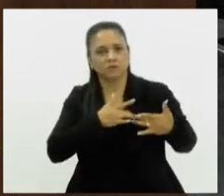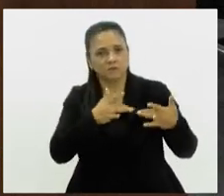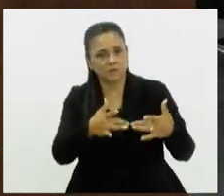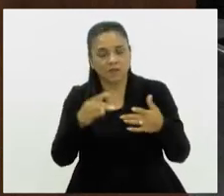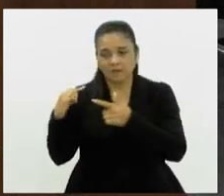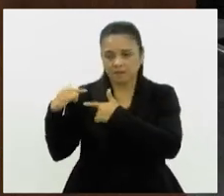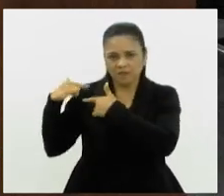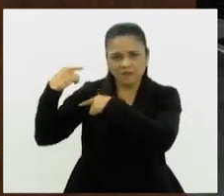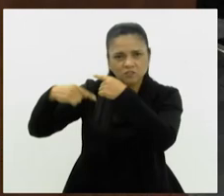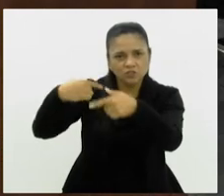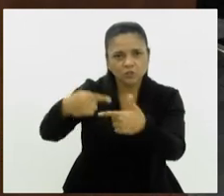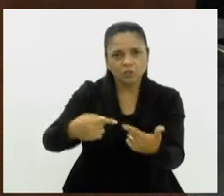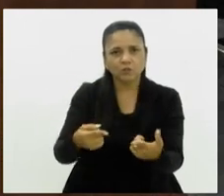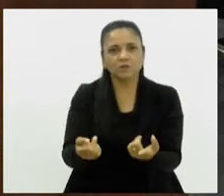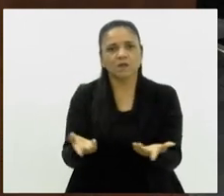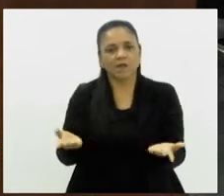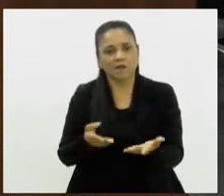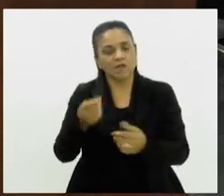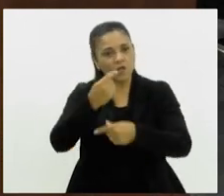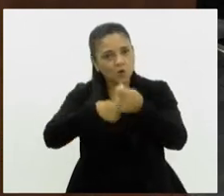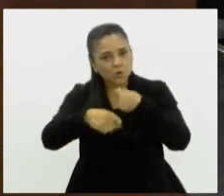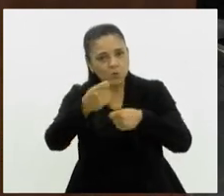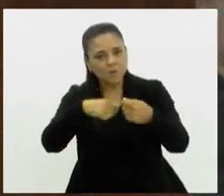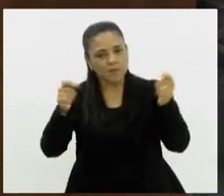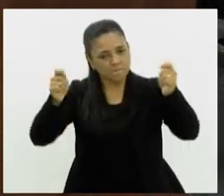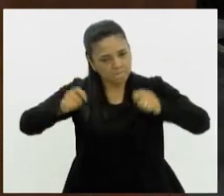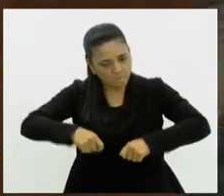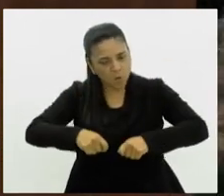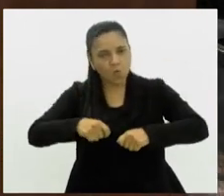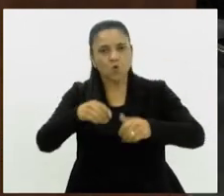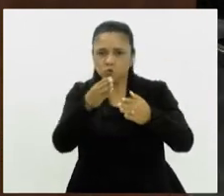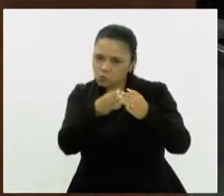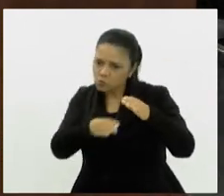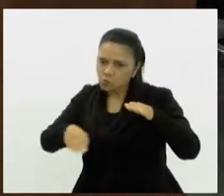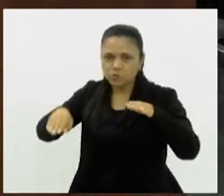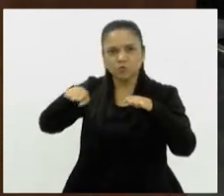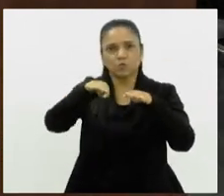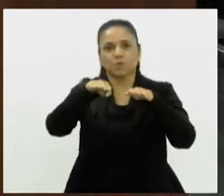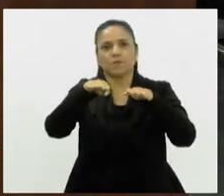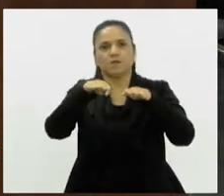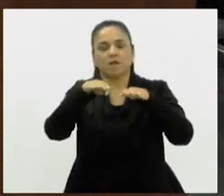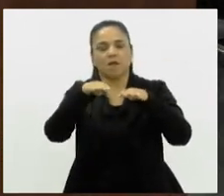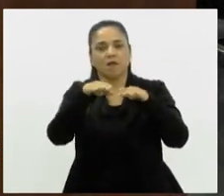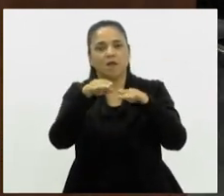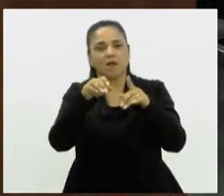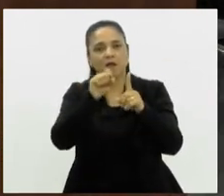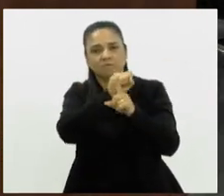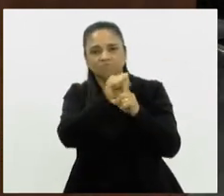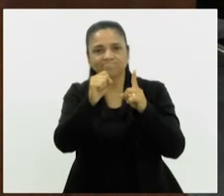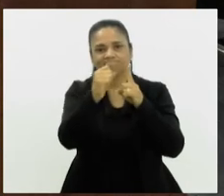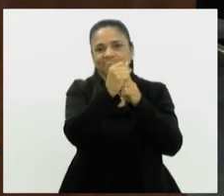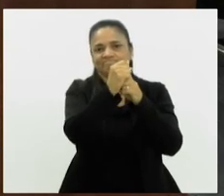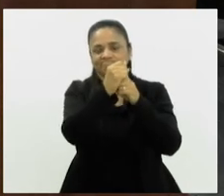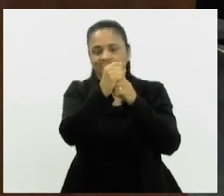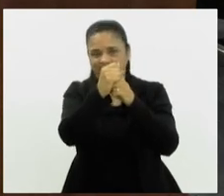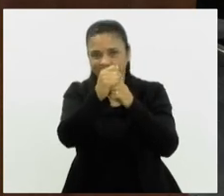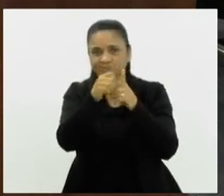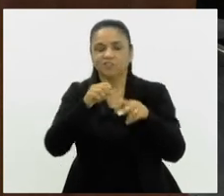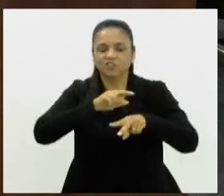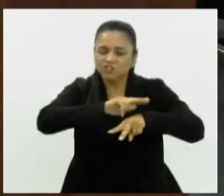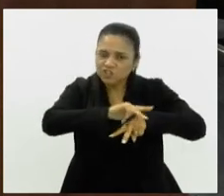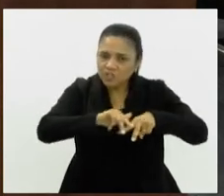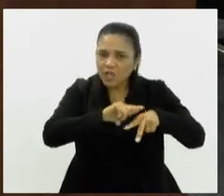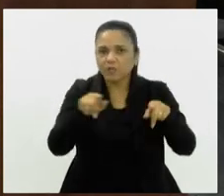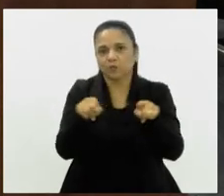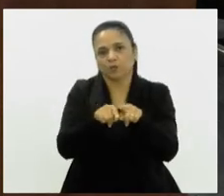trajetória a possibilidade da economia solidária superar as desigualdades sociais, superar as desigualdades também de gênero.